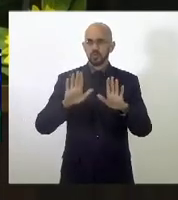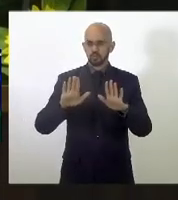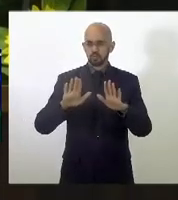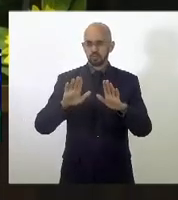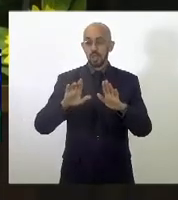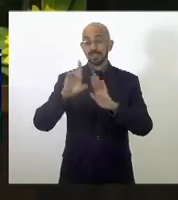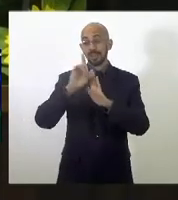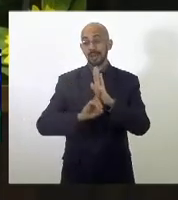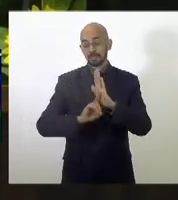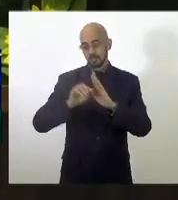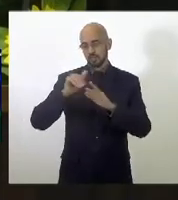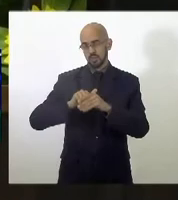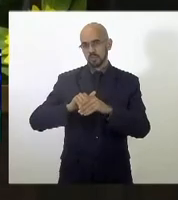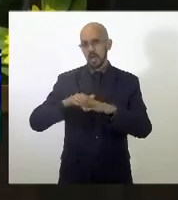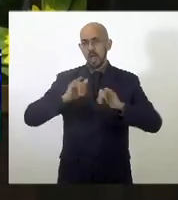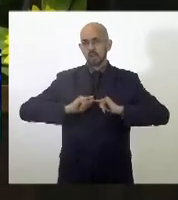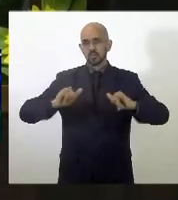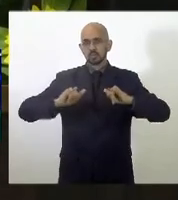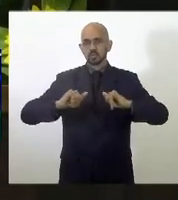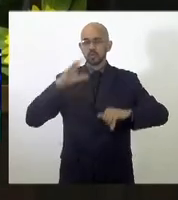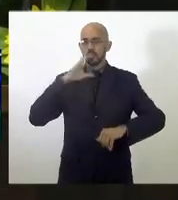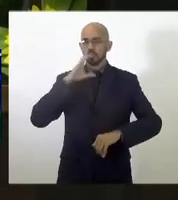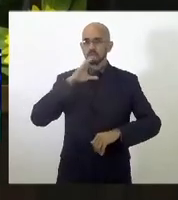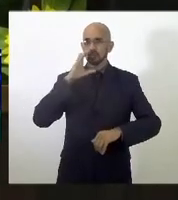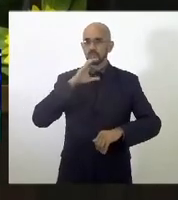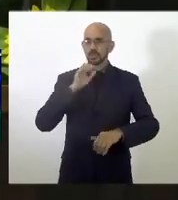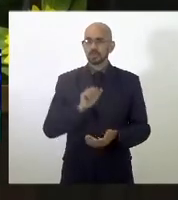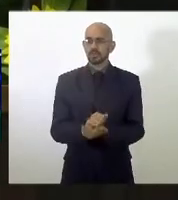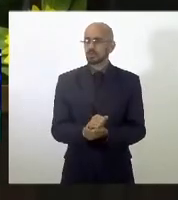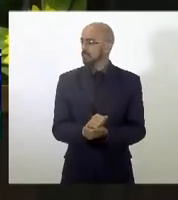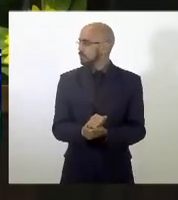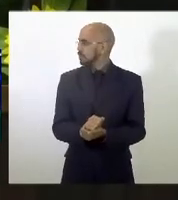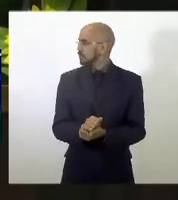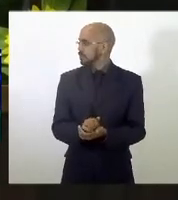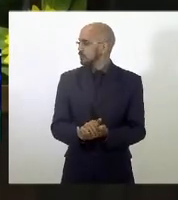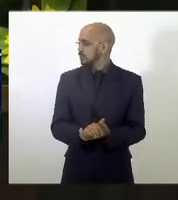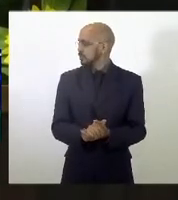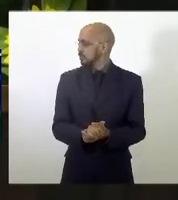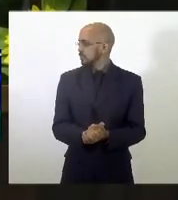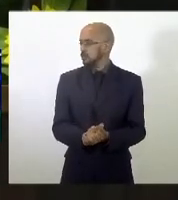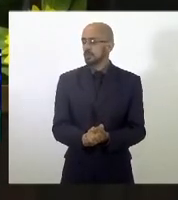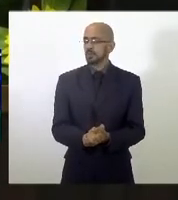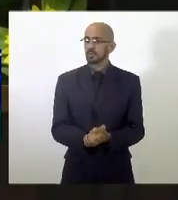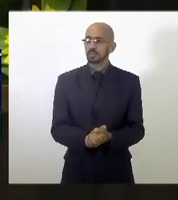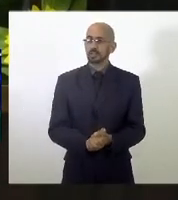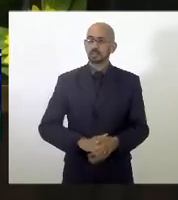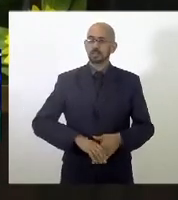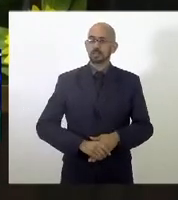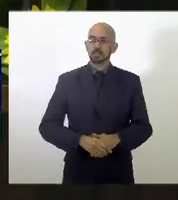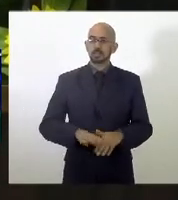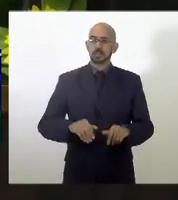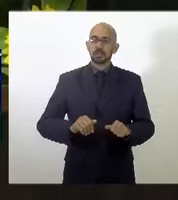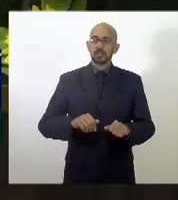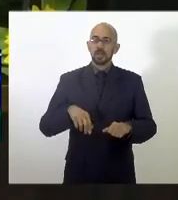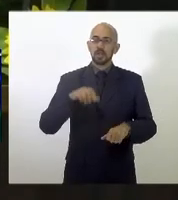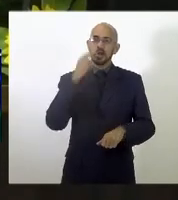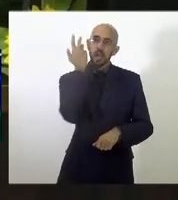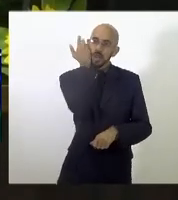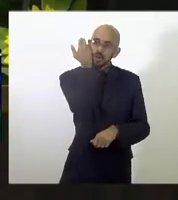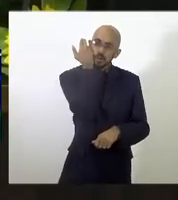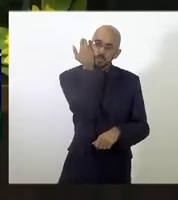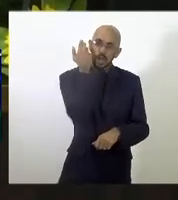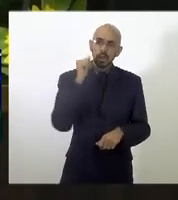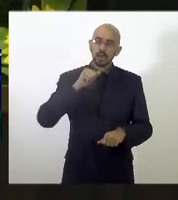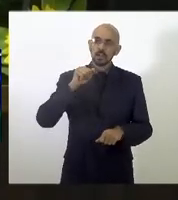declaração de voto. Anuncio, em regime de urgência, em discussão única, projeto de lei 4308, de 21, de autoria do deputado Eliomar Coelho e